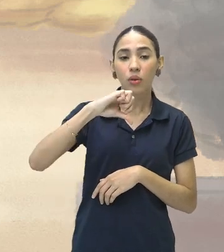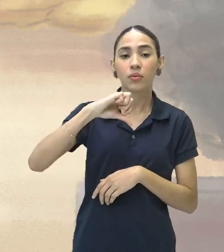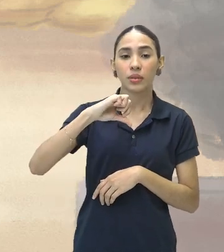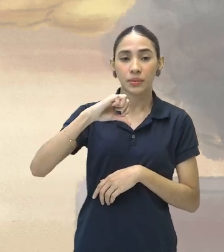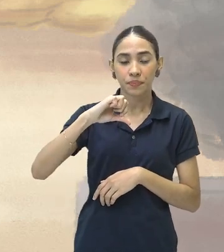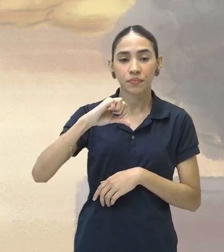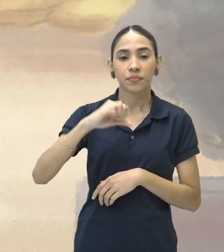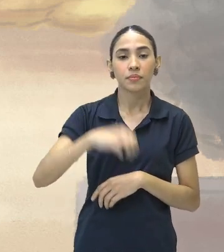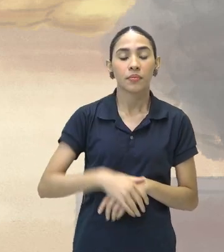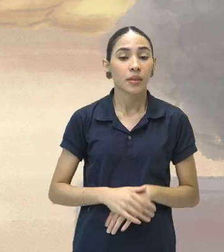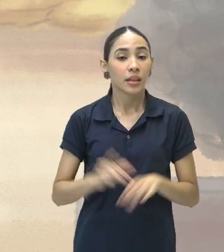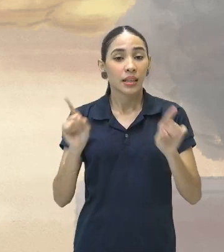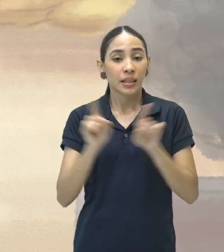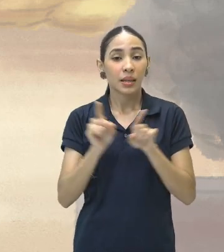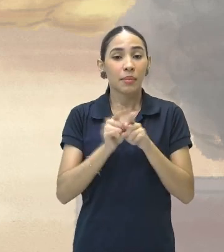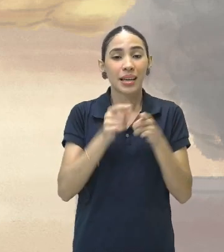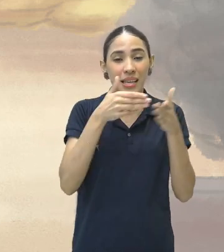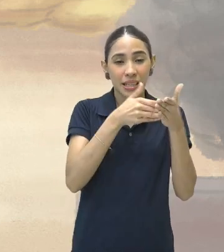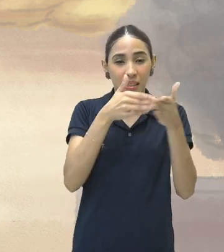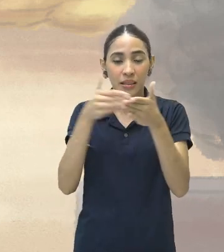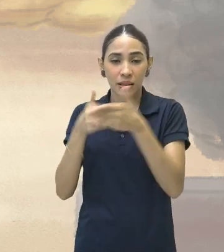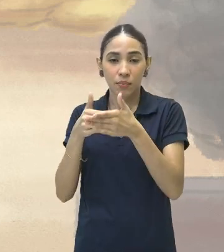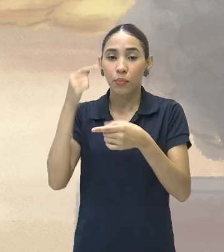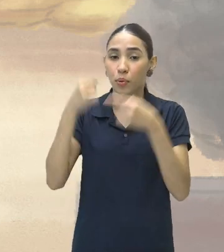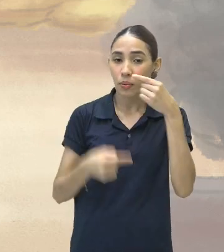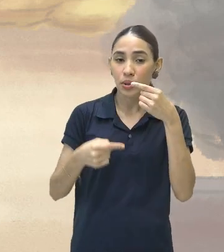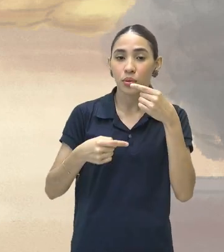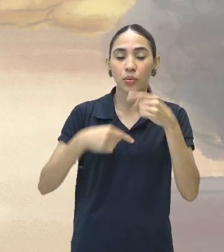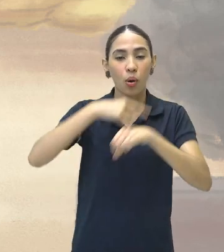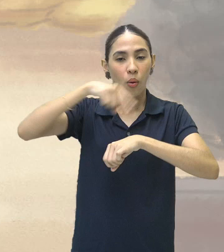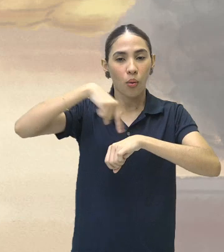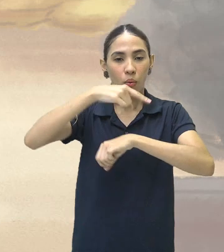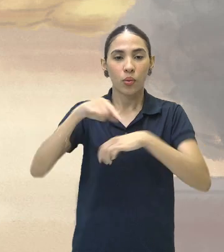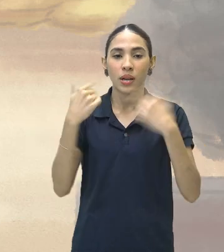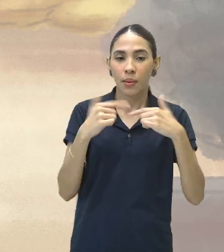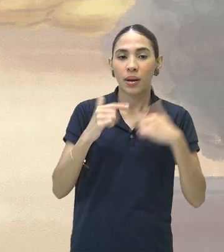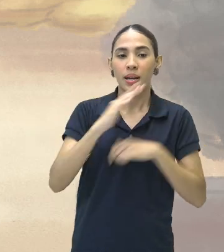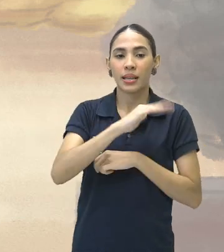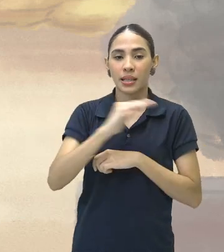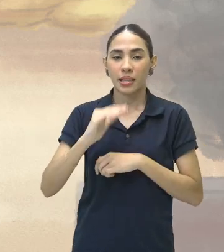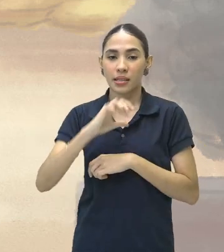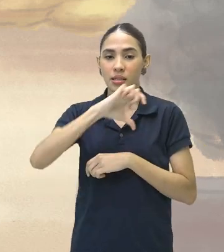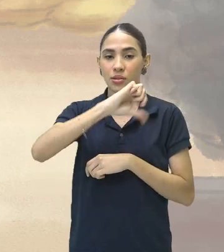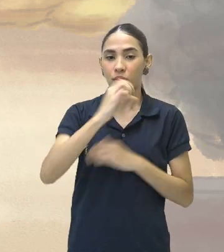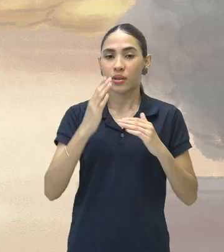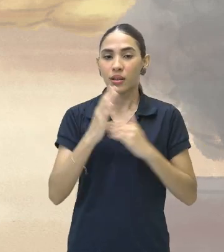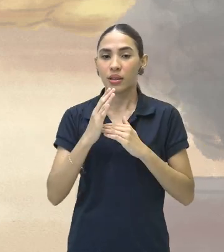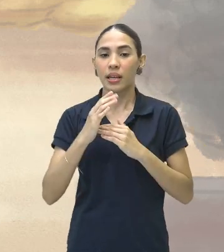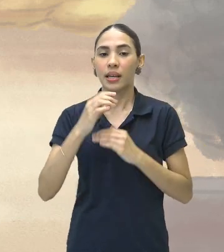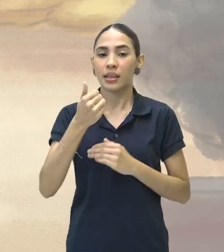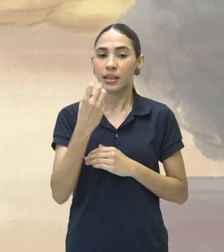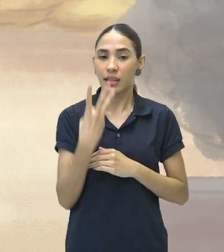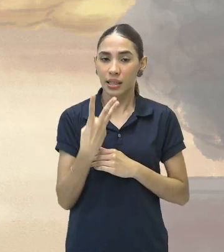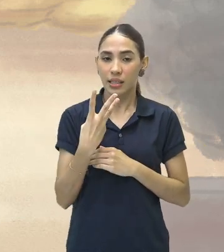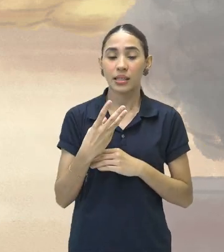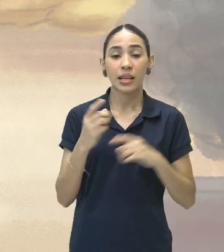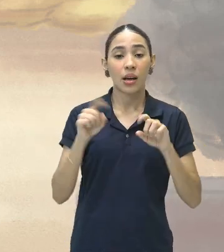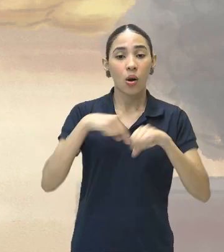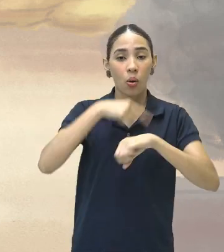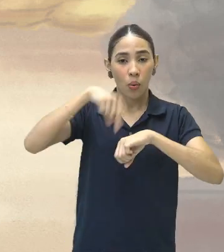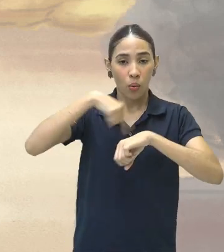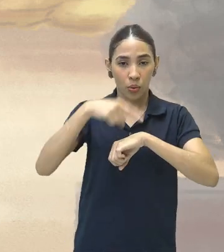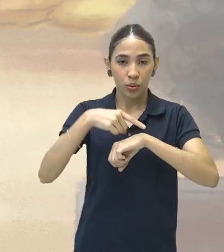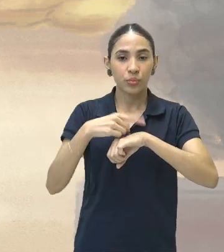9 anos e limitou a jornada de trabalho para crianças entre 9 e 13 anos a